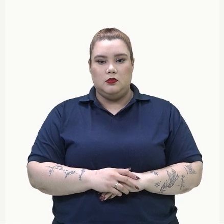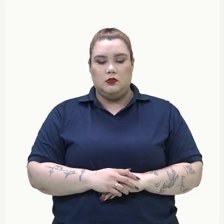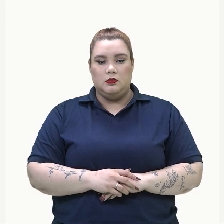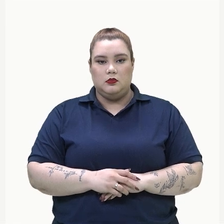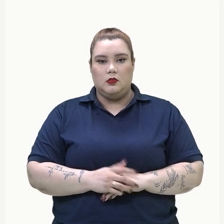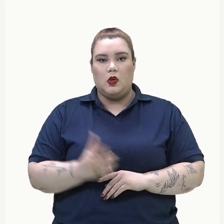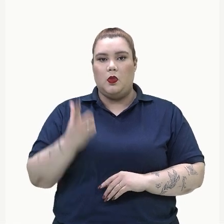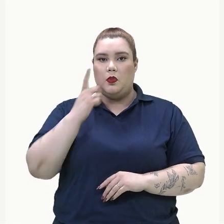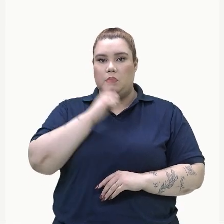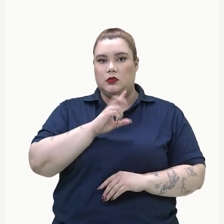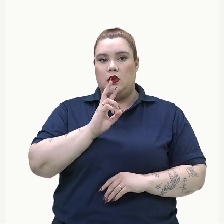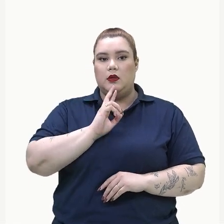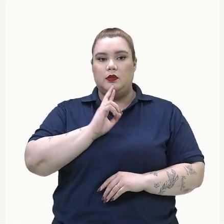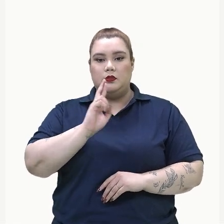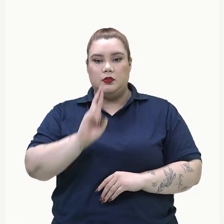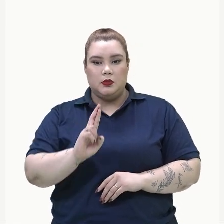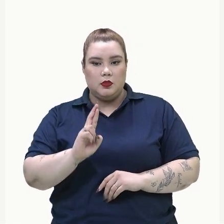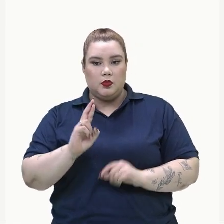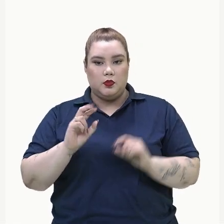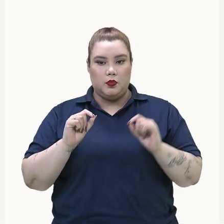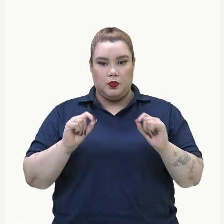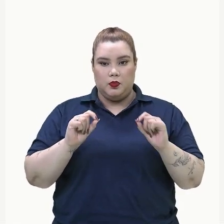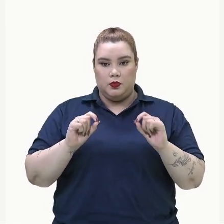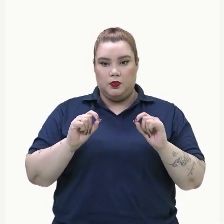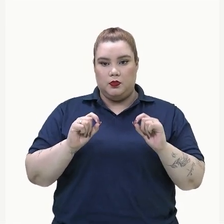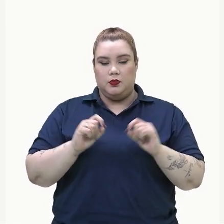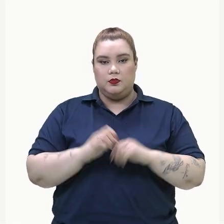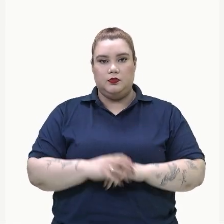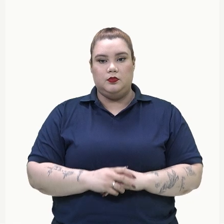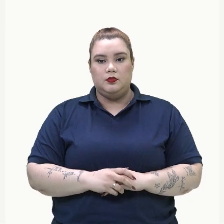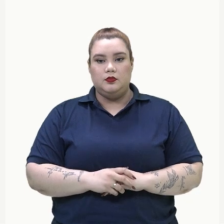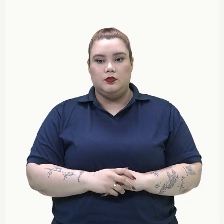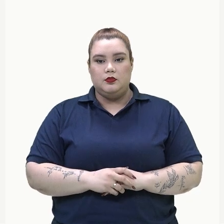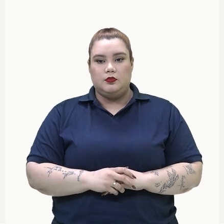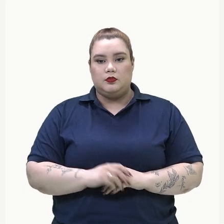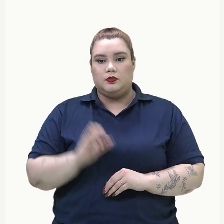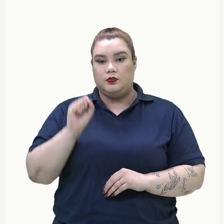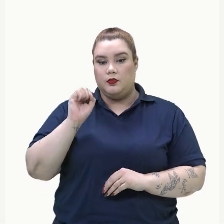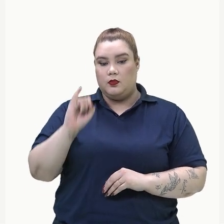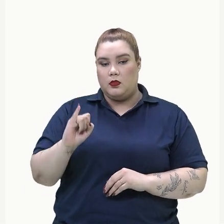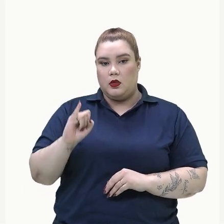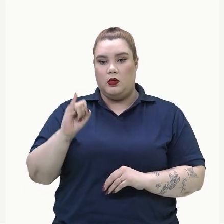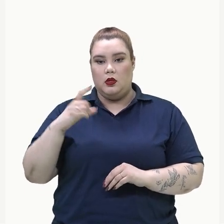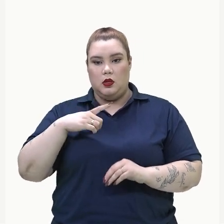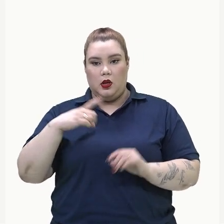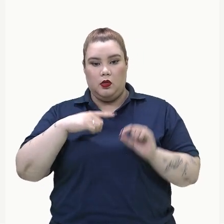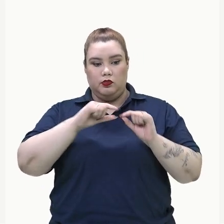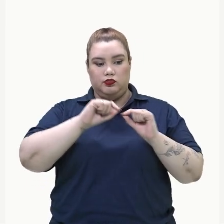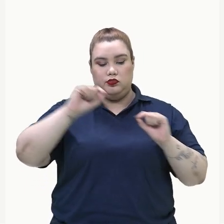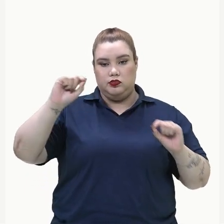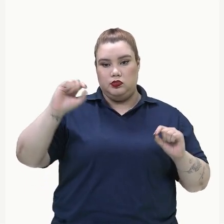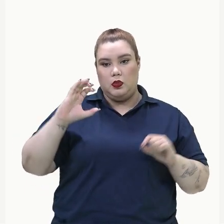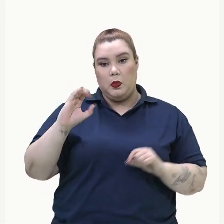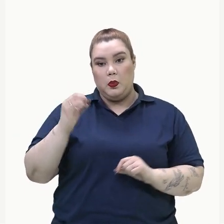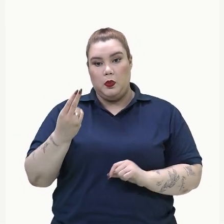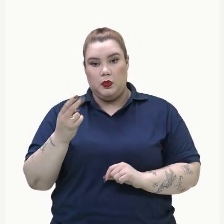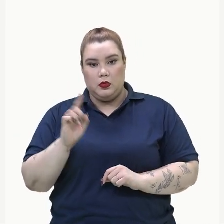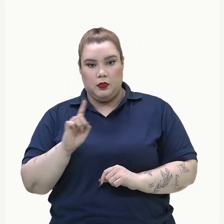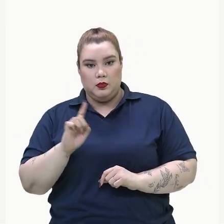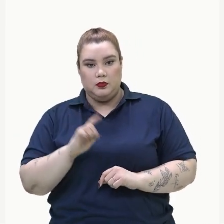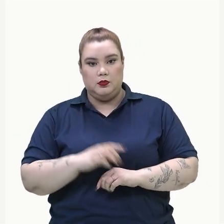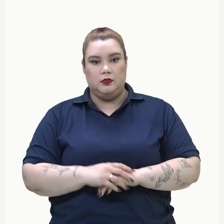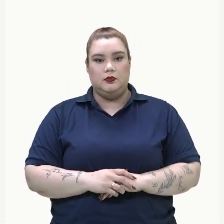teria como resultado a condição, né, se seria alinhado ou não. Eu acabei cometendo um erro aqui,